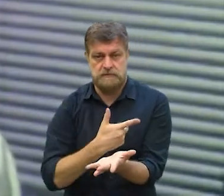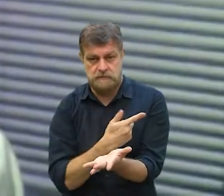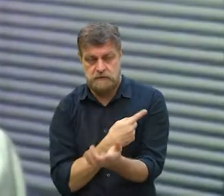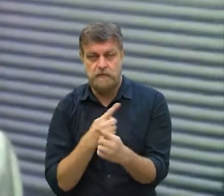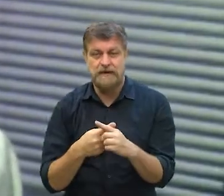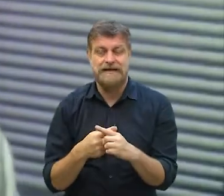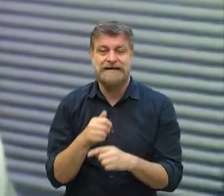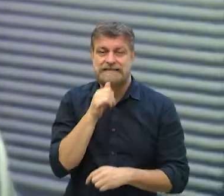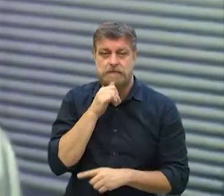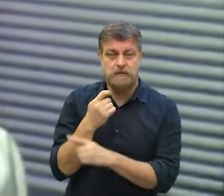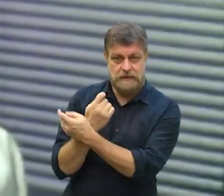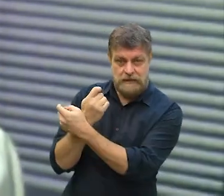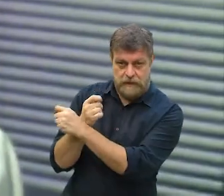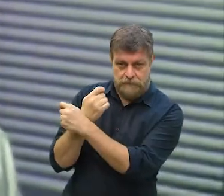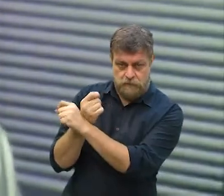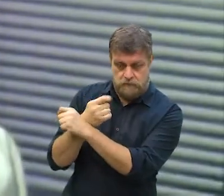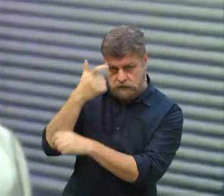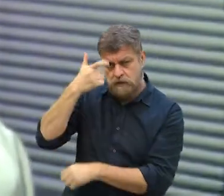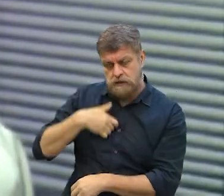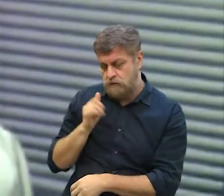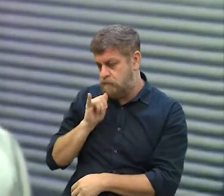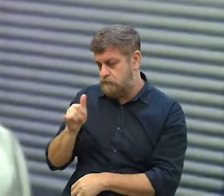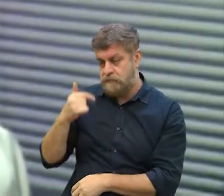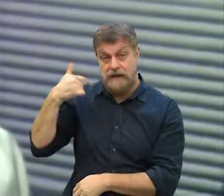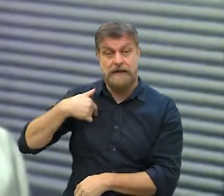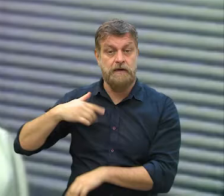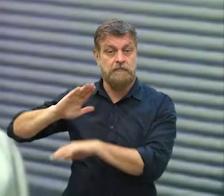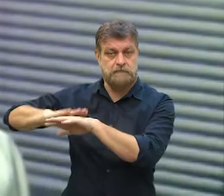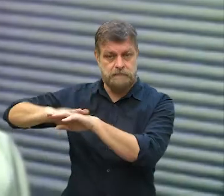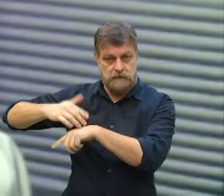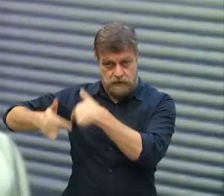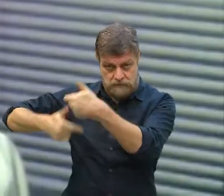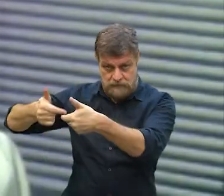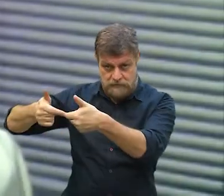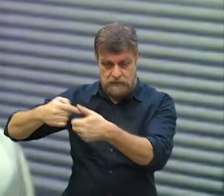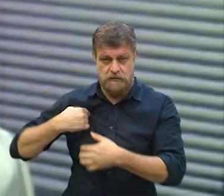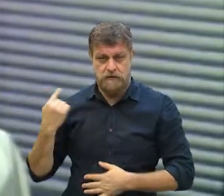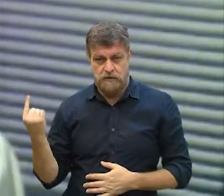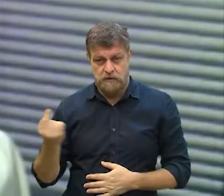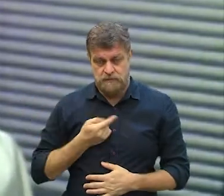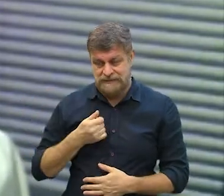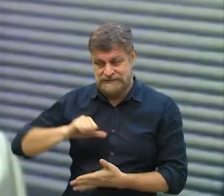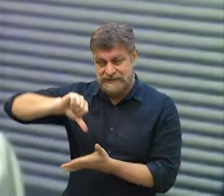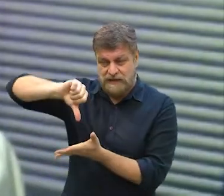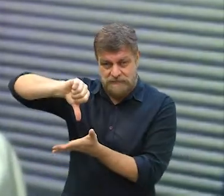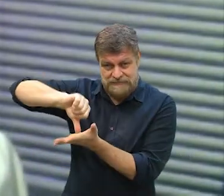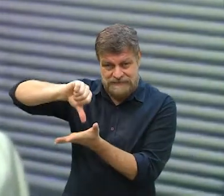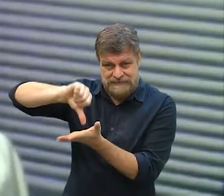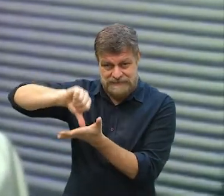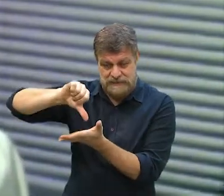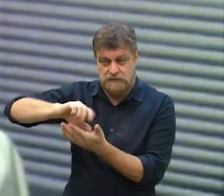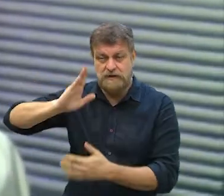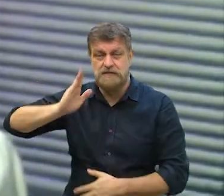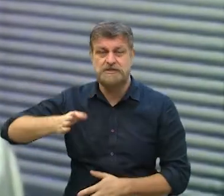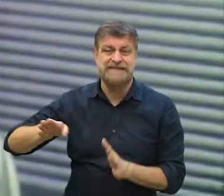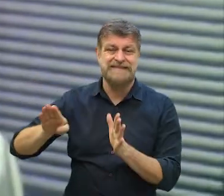Porque lá na PUC, por exemplo, eu posso citar a PUC como exemplo, porque eu trabalho lá, nós somos um centro terciário em que já chegam os